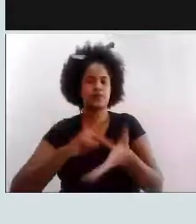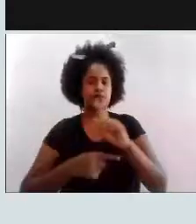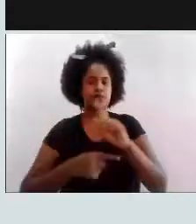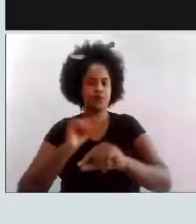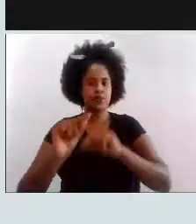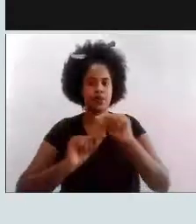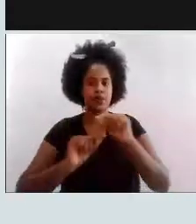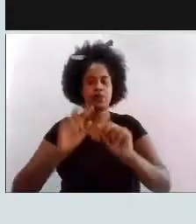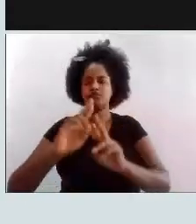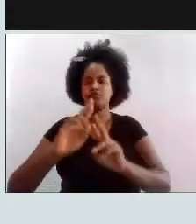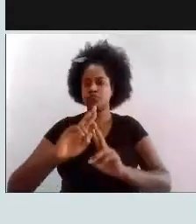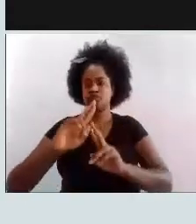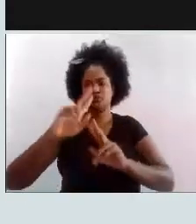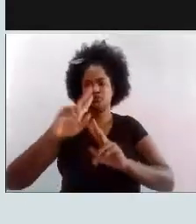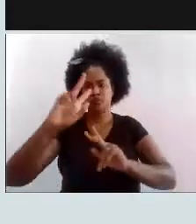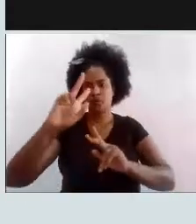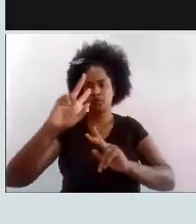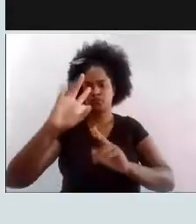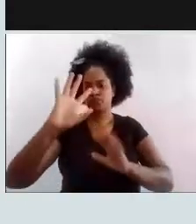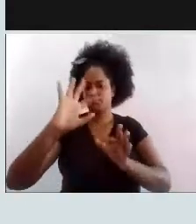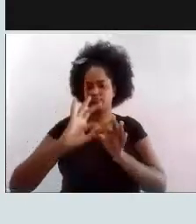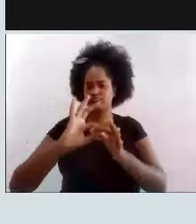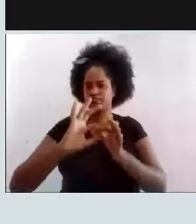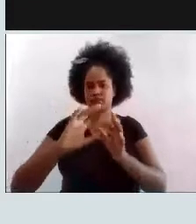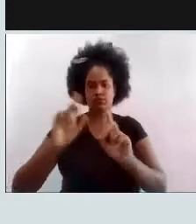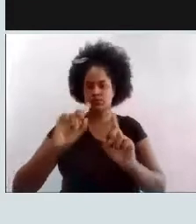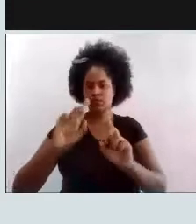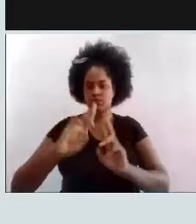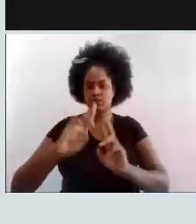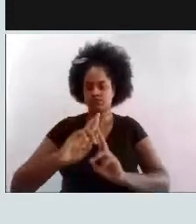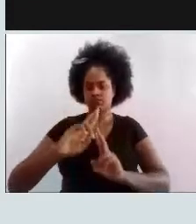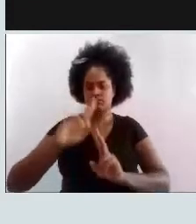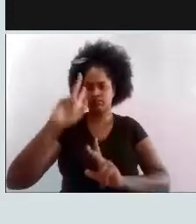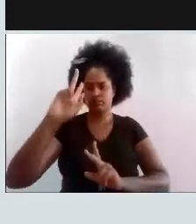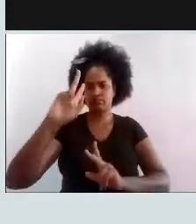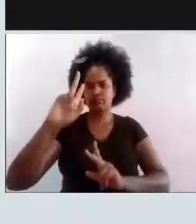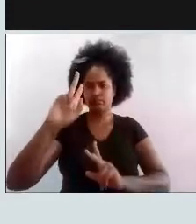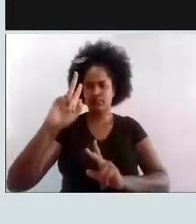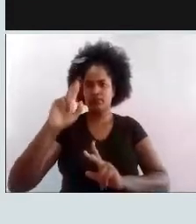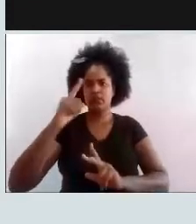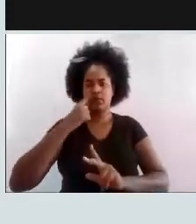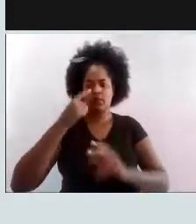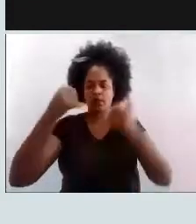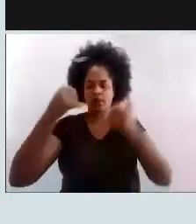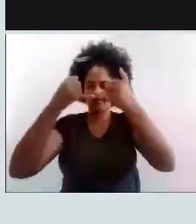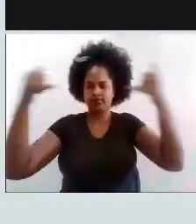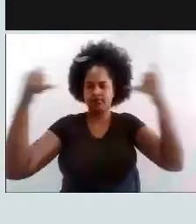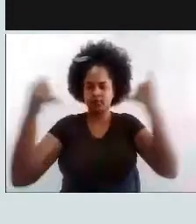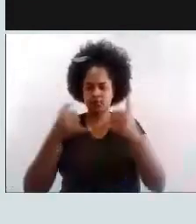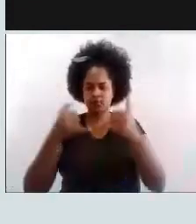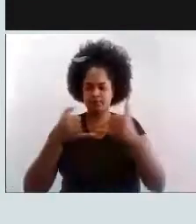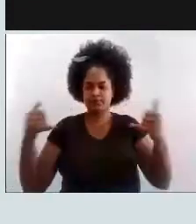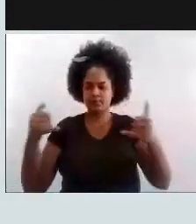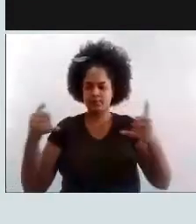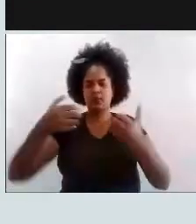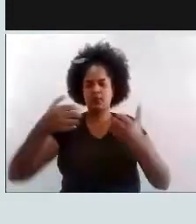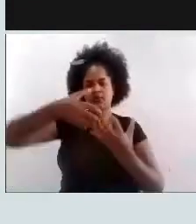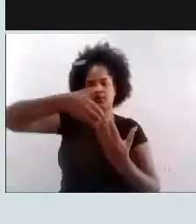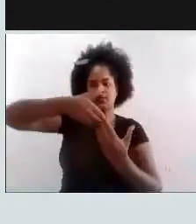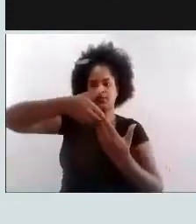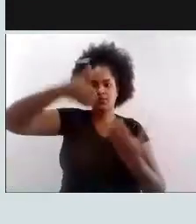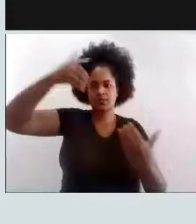São distintas, digamos assim. Uma está de um lado, outra está do outro, mas elas são